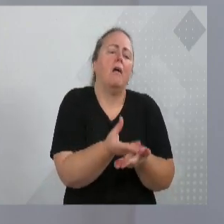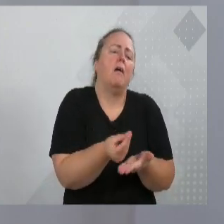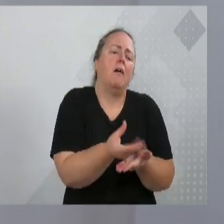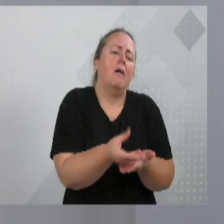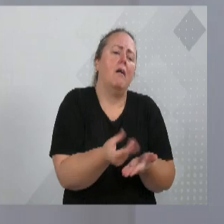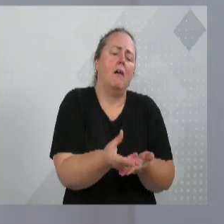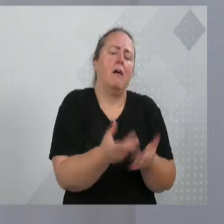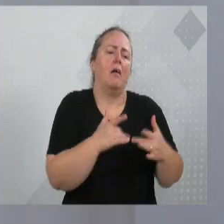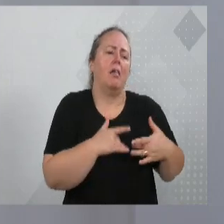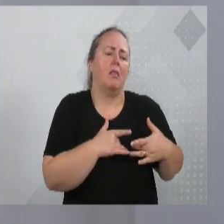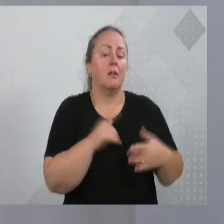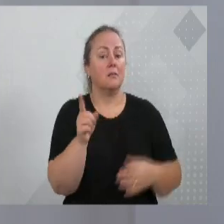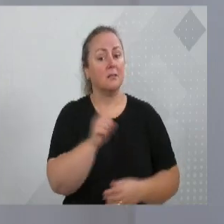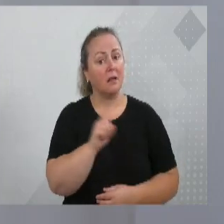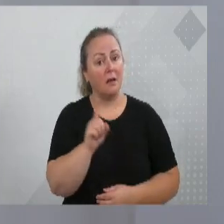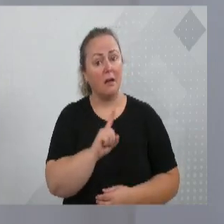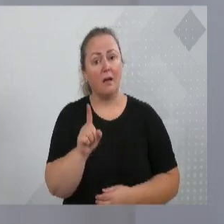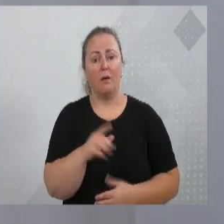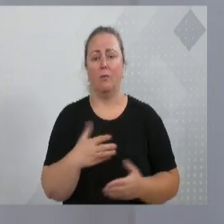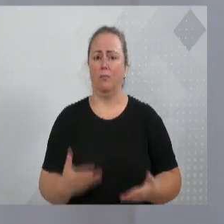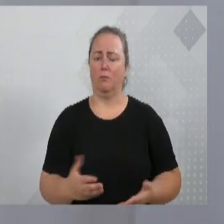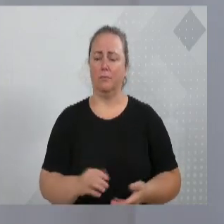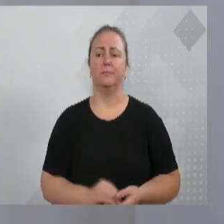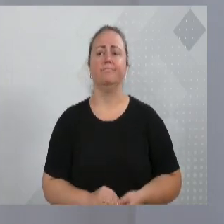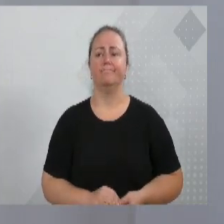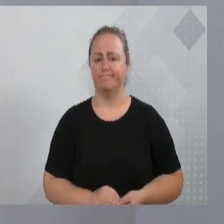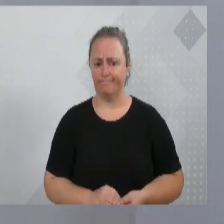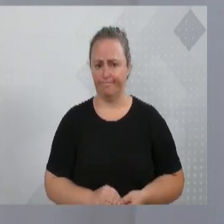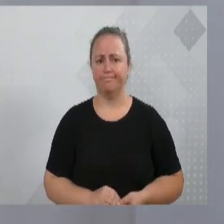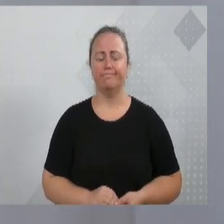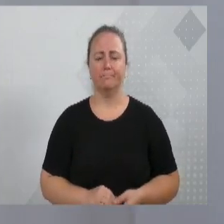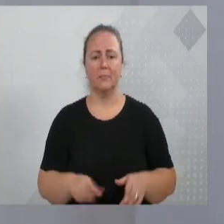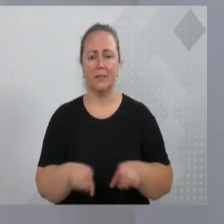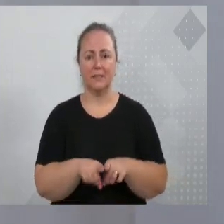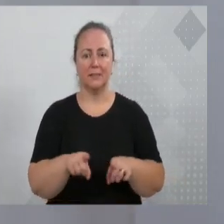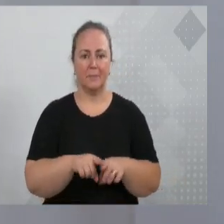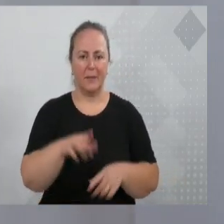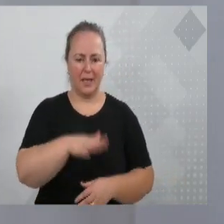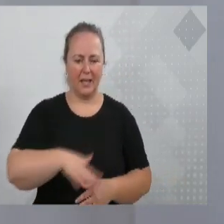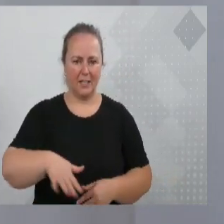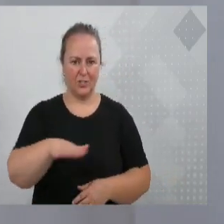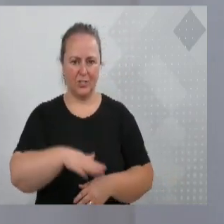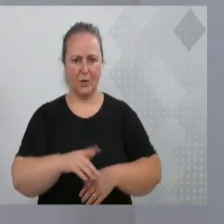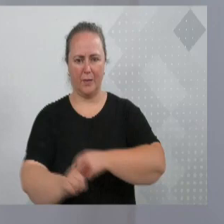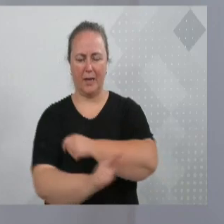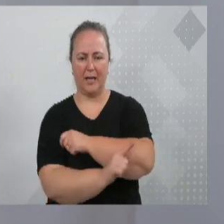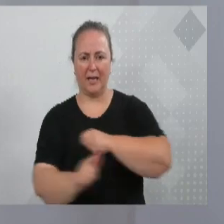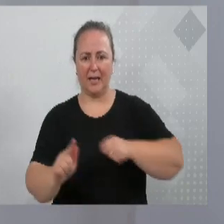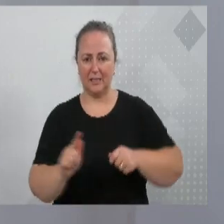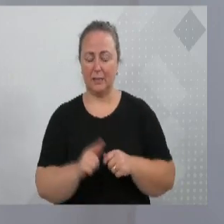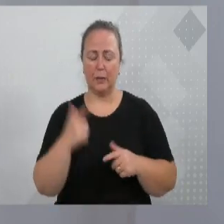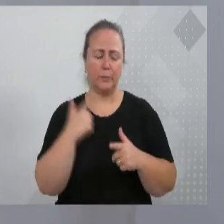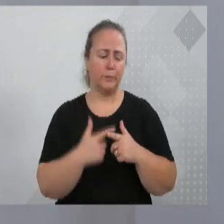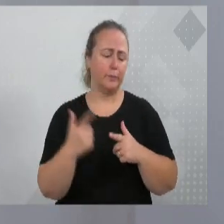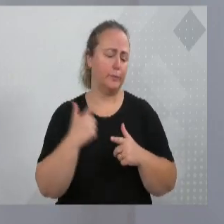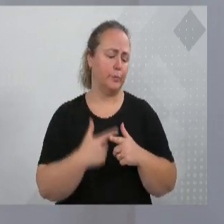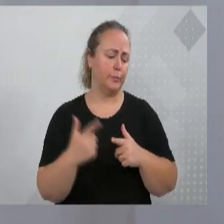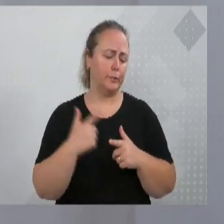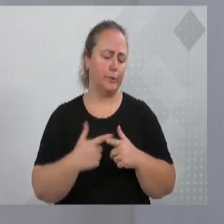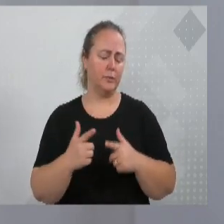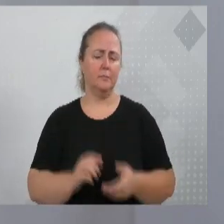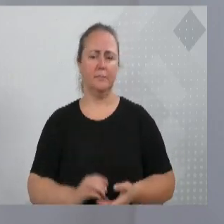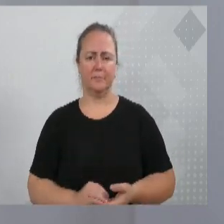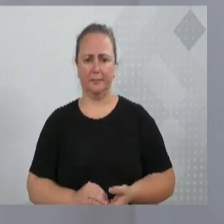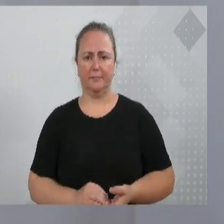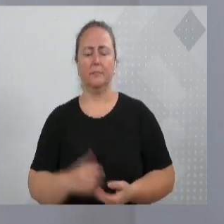ontem tiveram né um pedido inclusive de pessoas do bairro Garcia porque tá tendo uma intensificação vários problemas e a gente também sei que